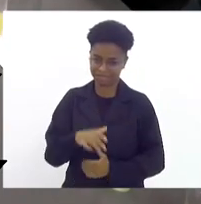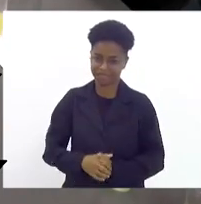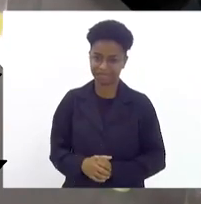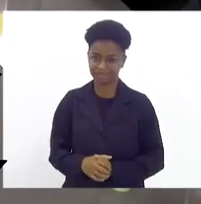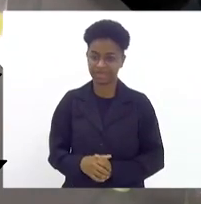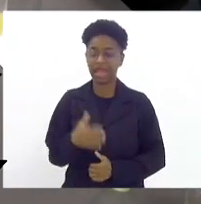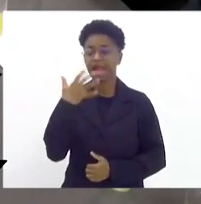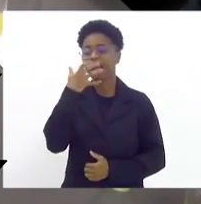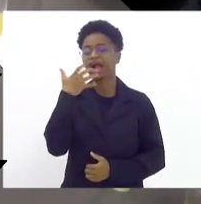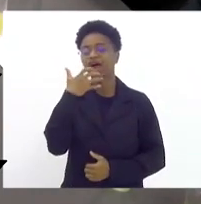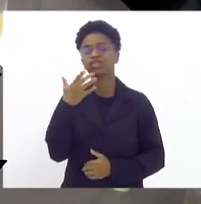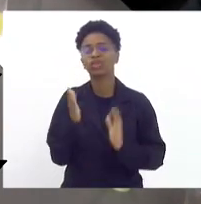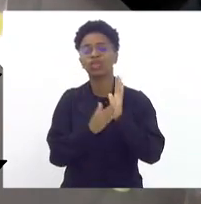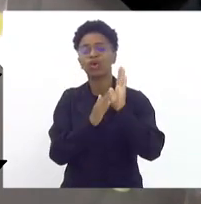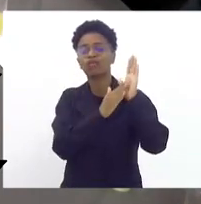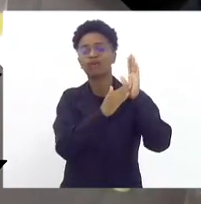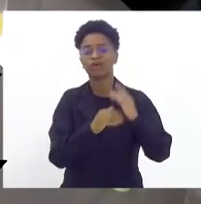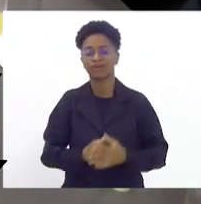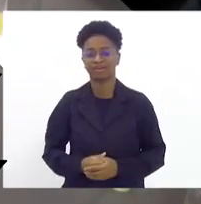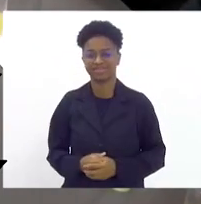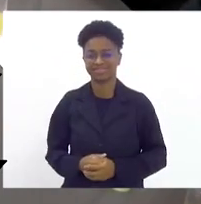canta um louvor a ele, Librelon.